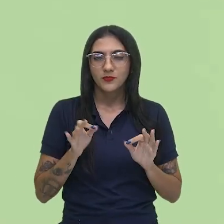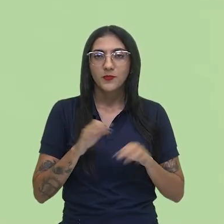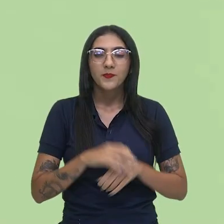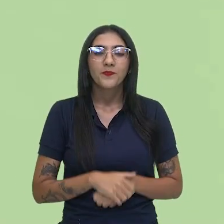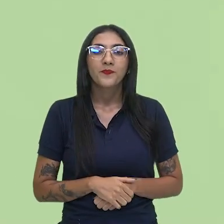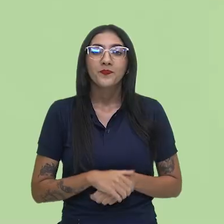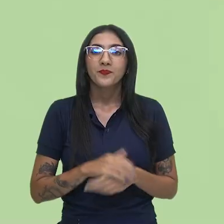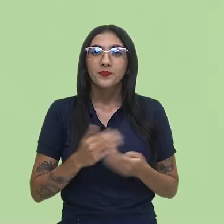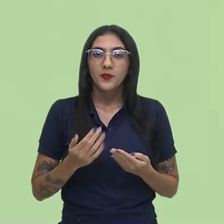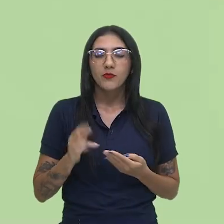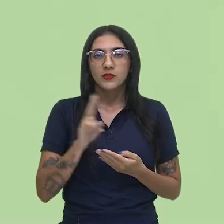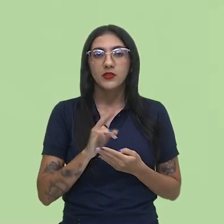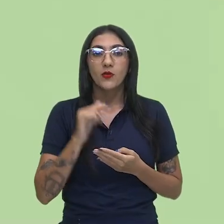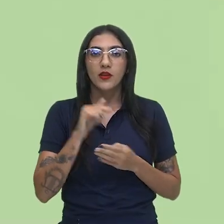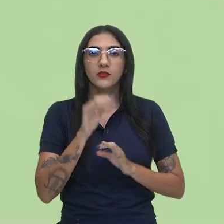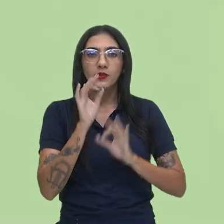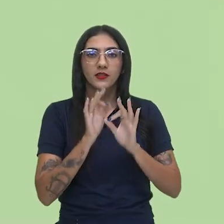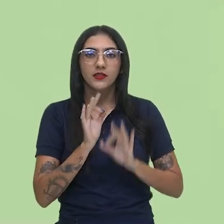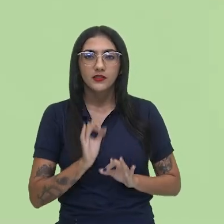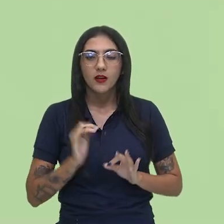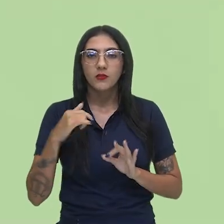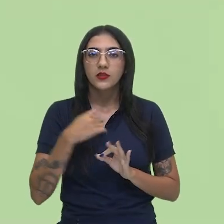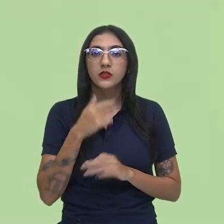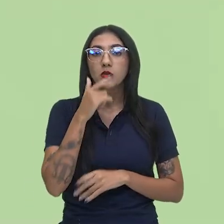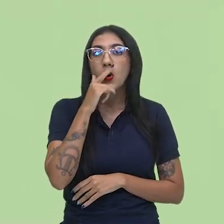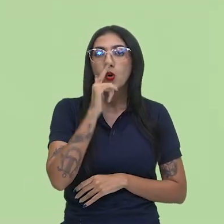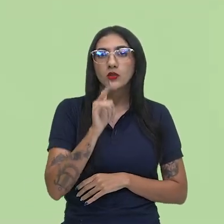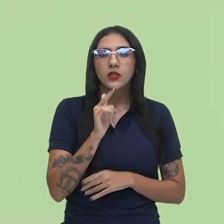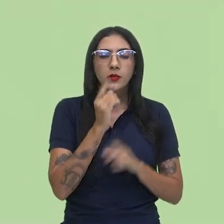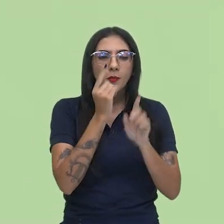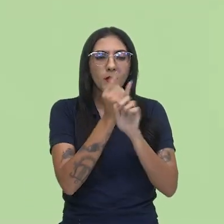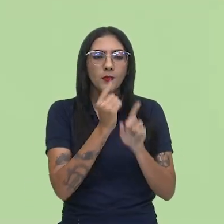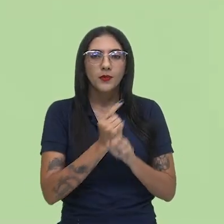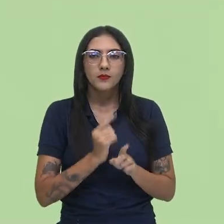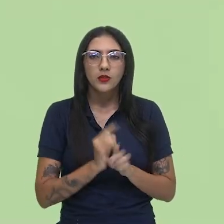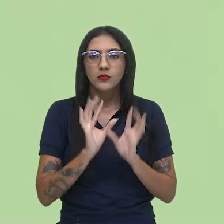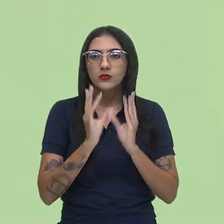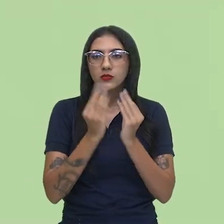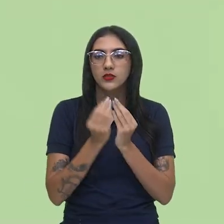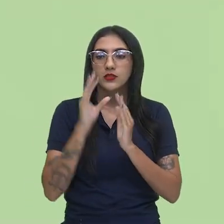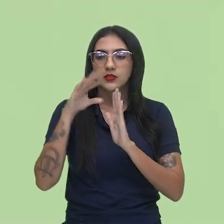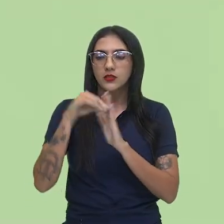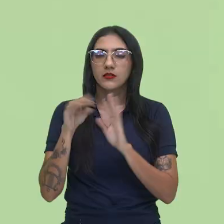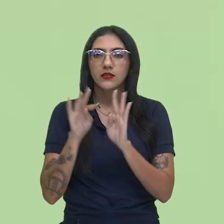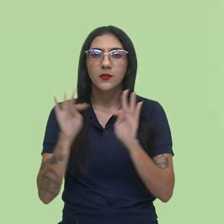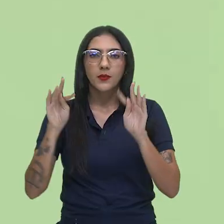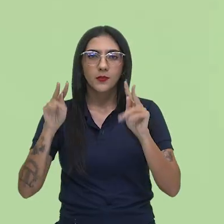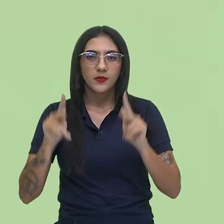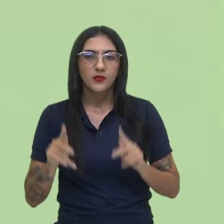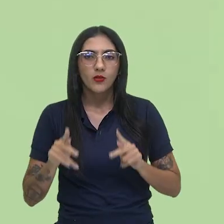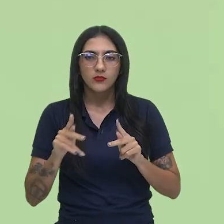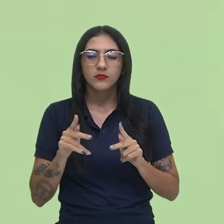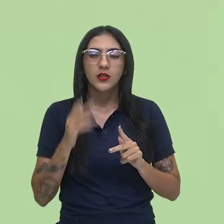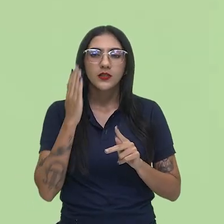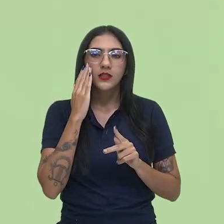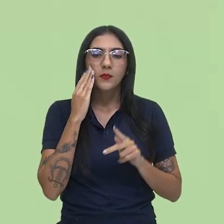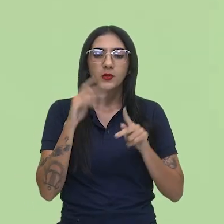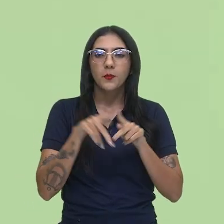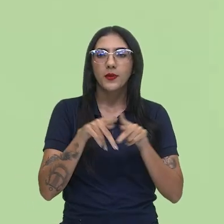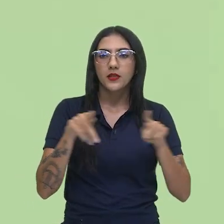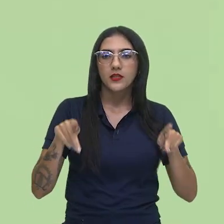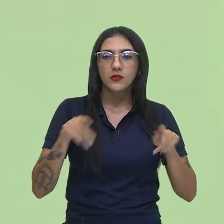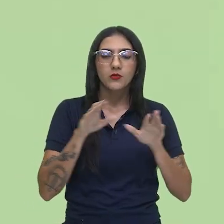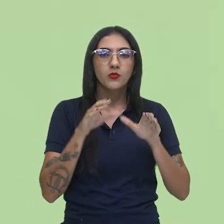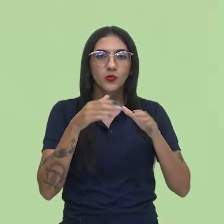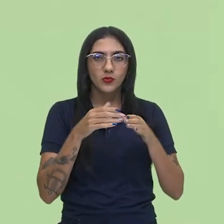Então, através da distribuição eletrônica, a gente consegue localizar os elementos químicos na tabela, de acordo com o período, de acordo com a